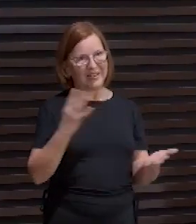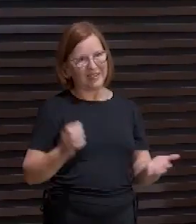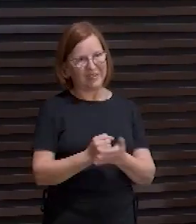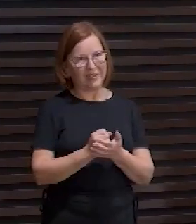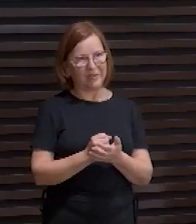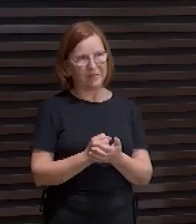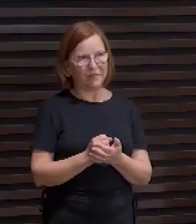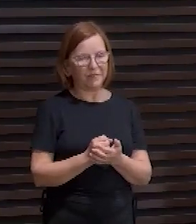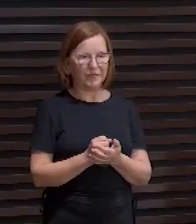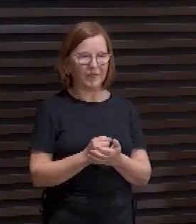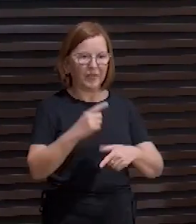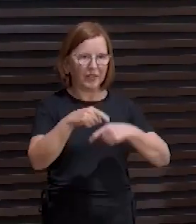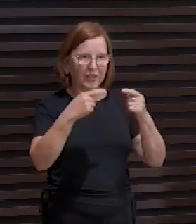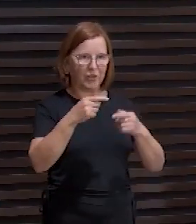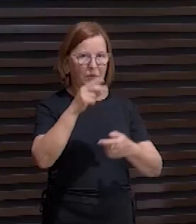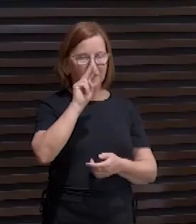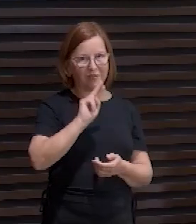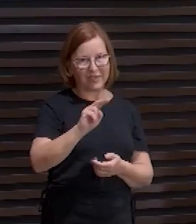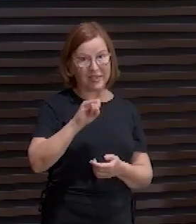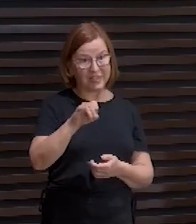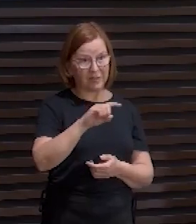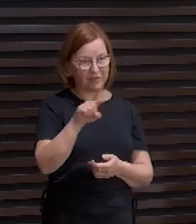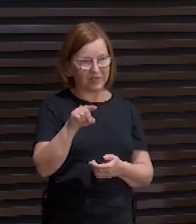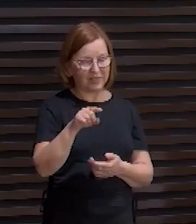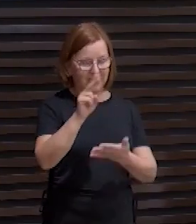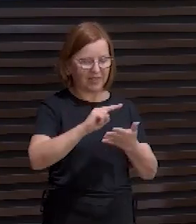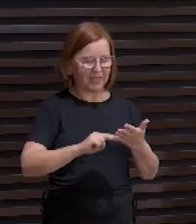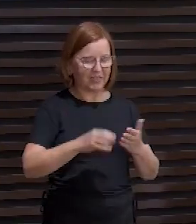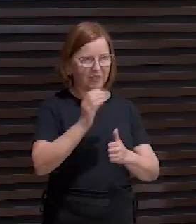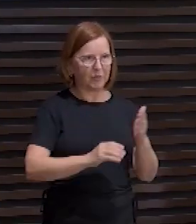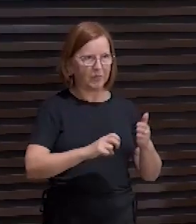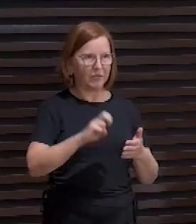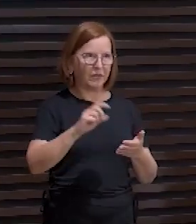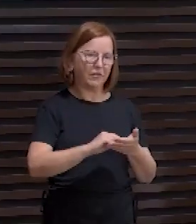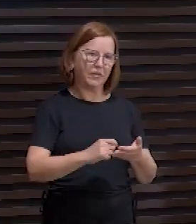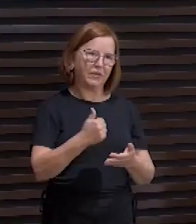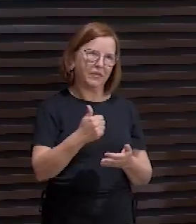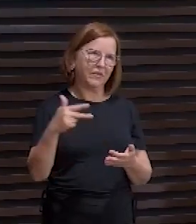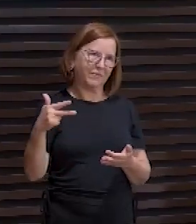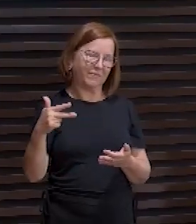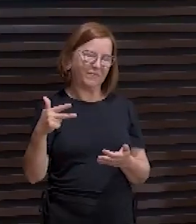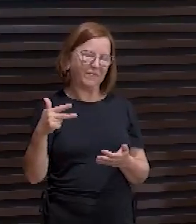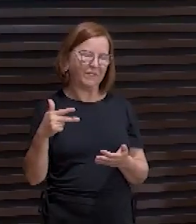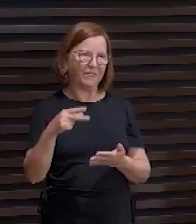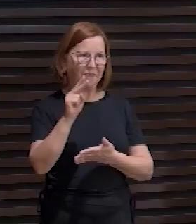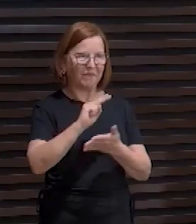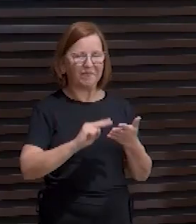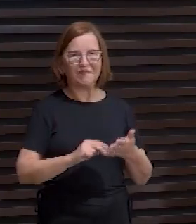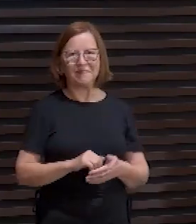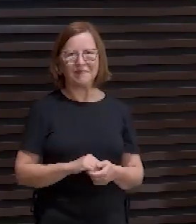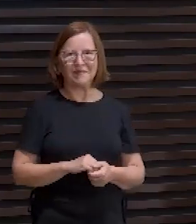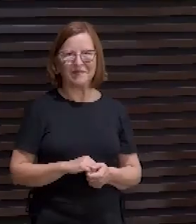ver isso um pouquinho mais para frente. Se você for lá no capítulo 5, no versículo 13, abre lá.